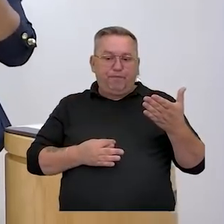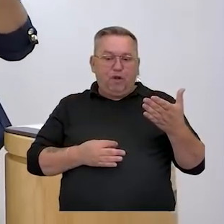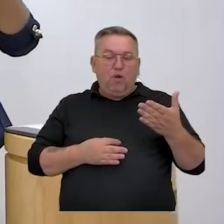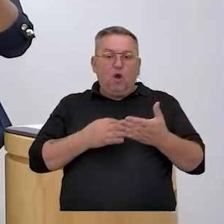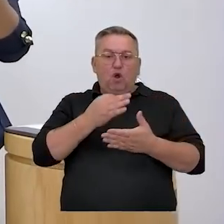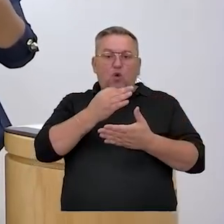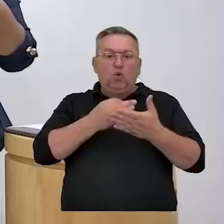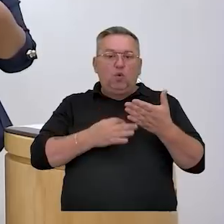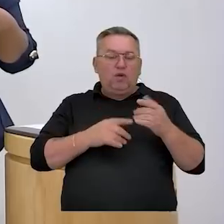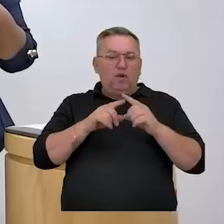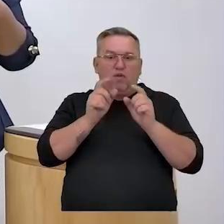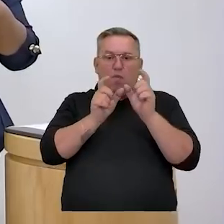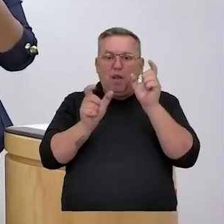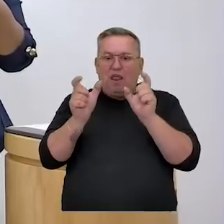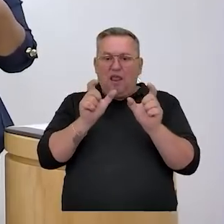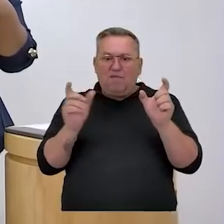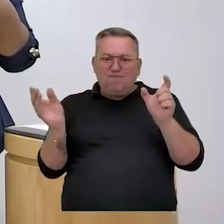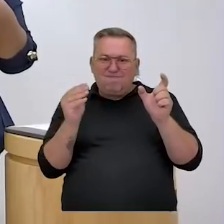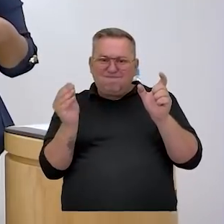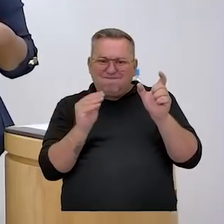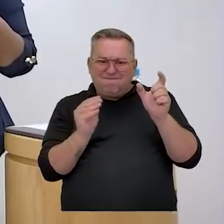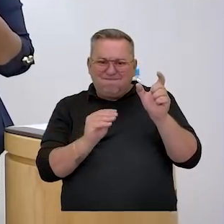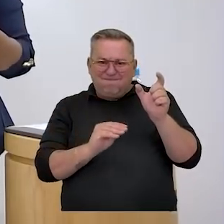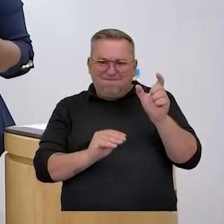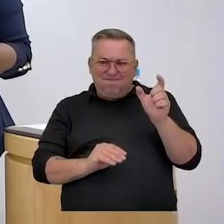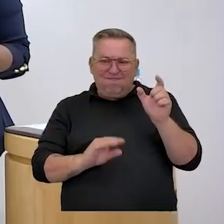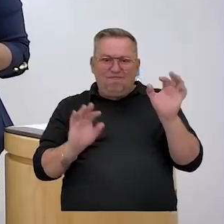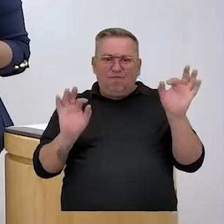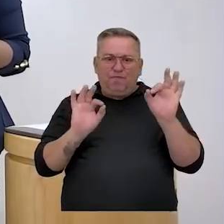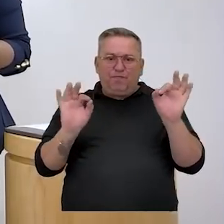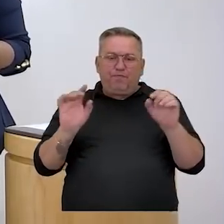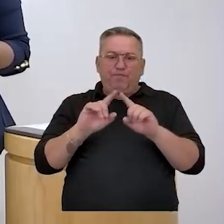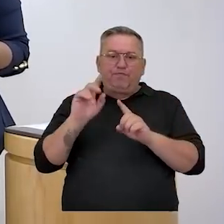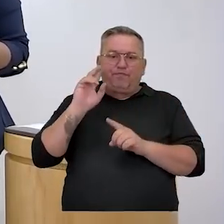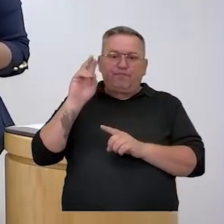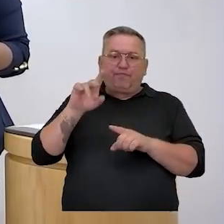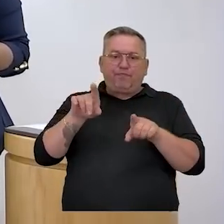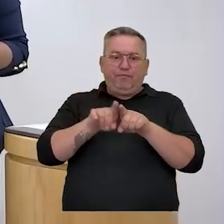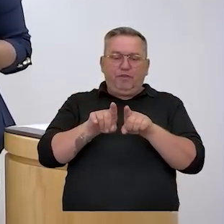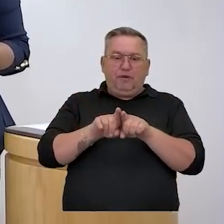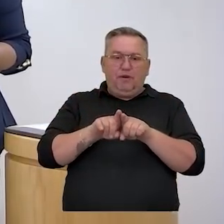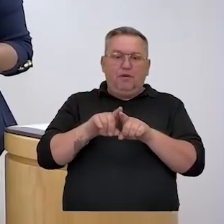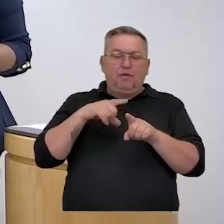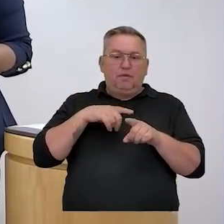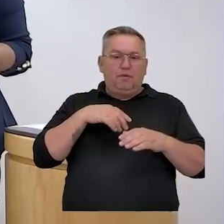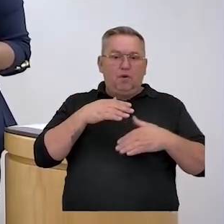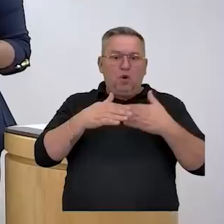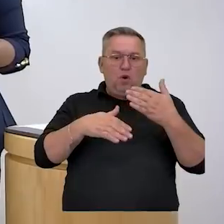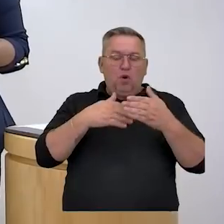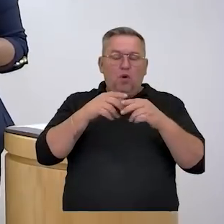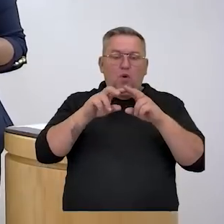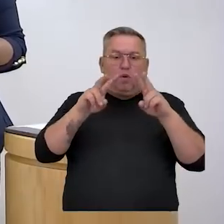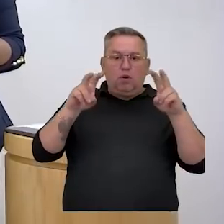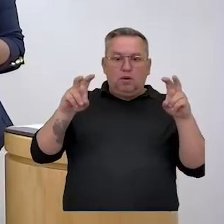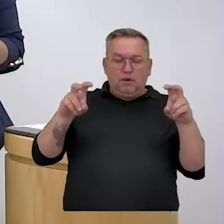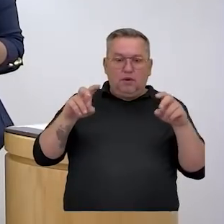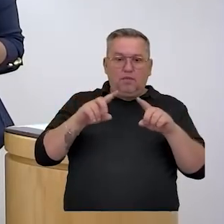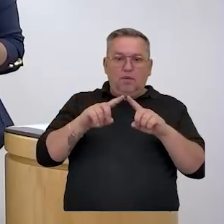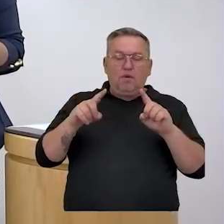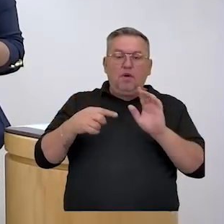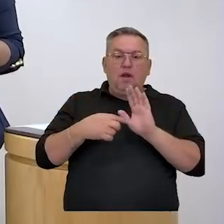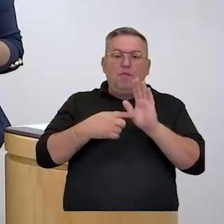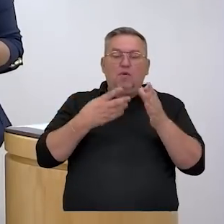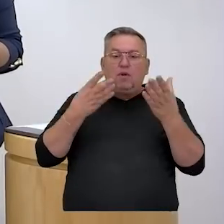só amontoado, né, de palavras ali, aleatórias, separadas, que nós pensamos na progressão temática, que essa palavra ela